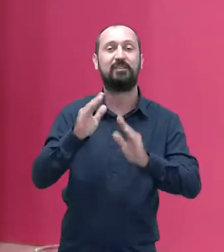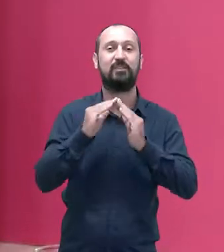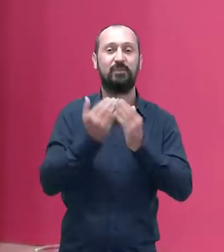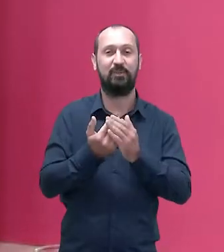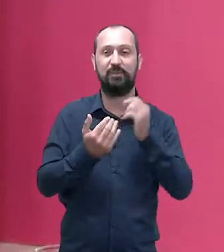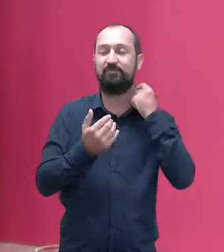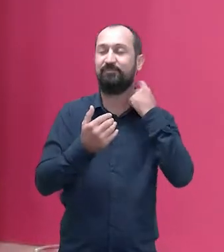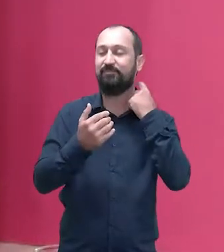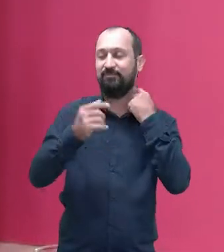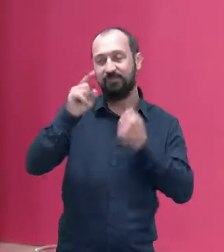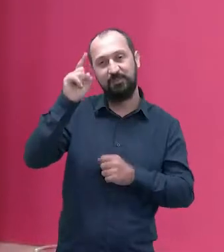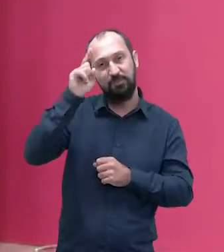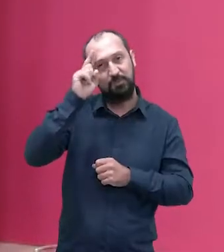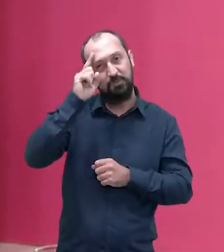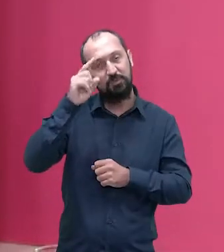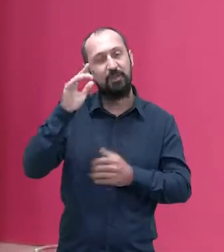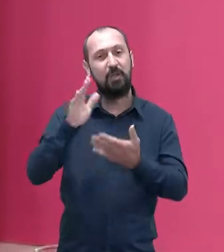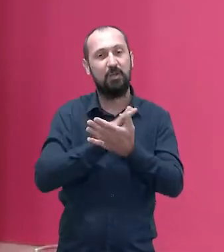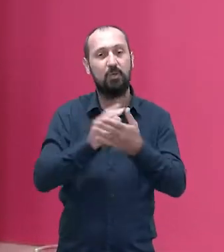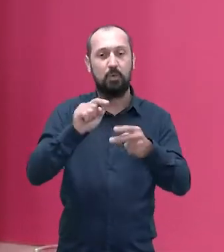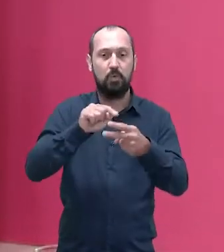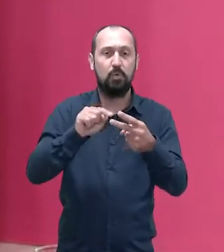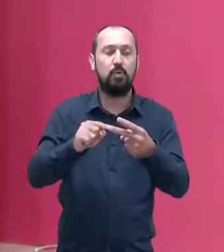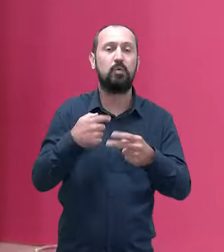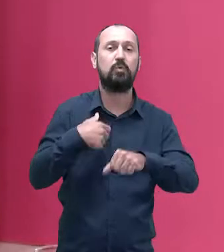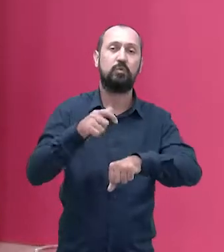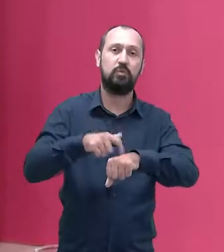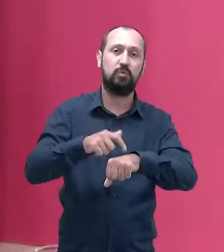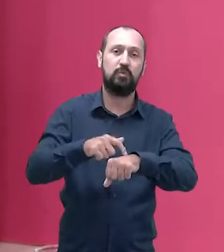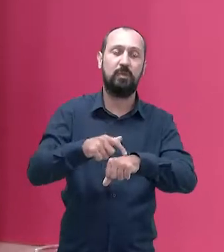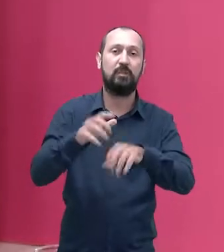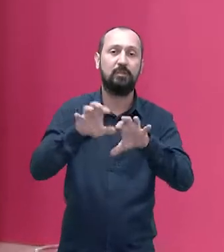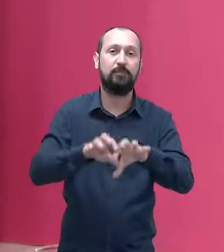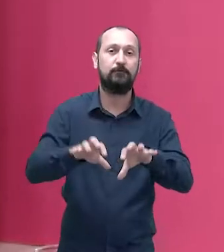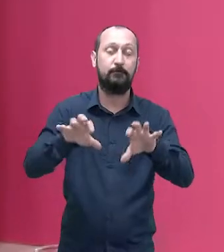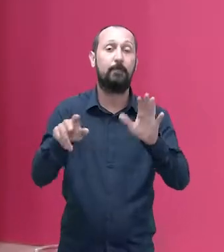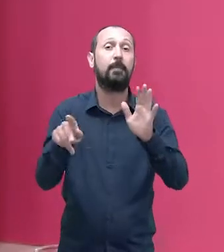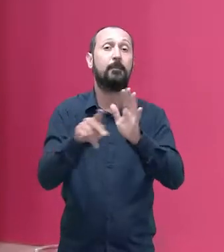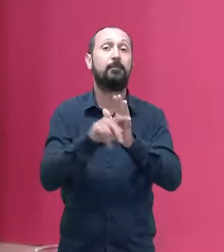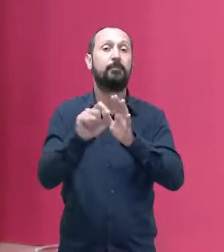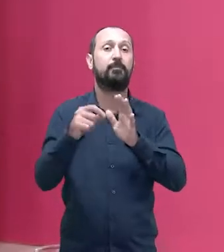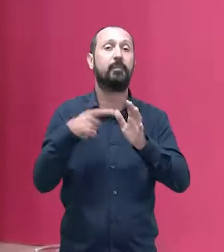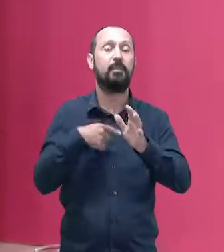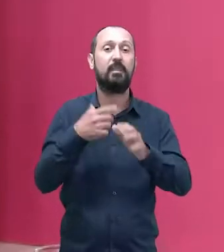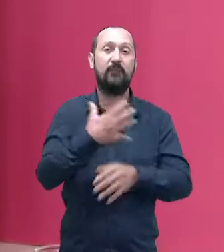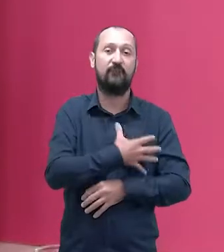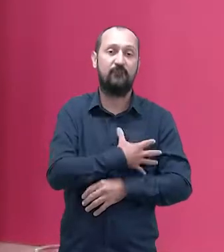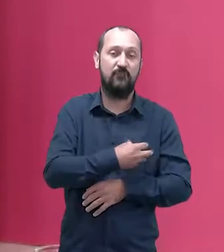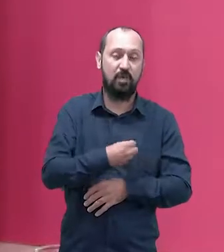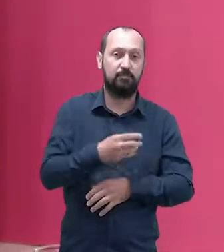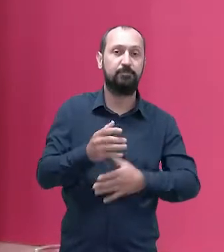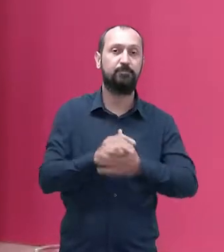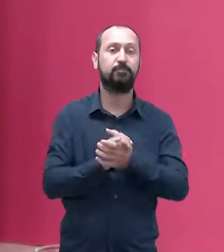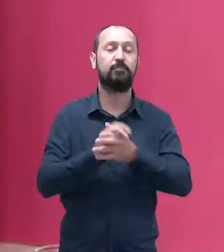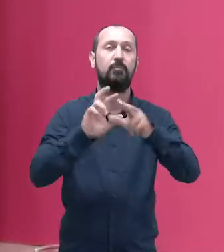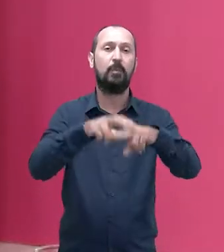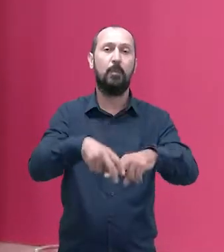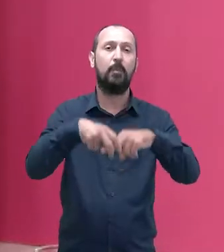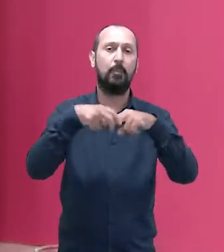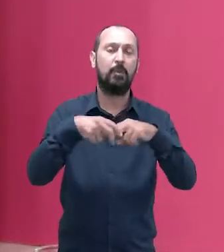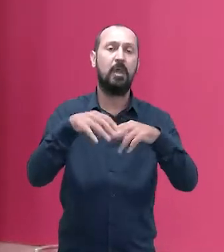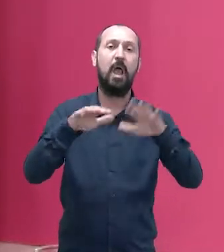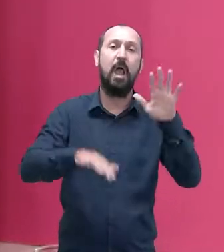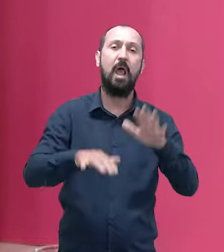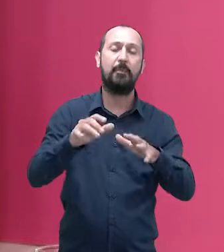a escola. Na correria do dia a dia, pelo menos 2 horários são reservados a levar e buscar os filhos. Por